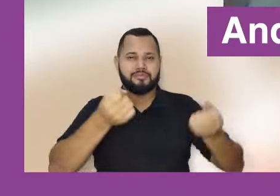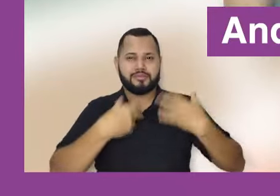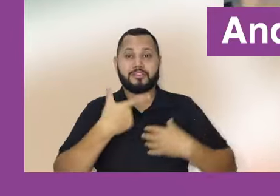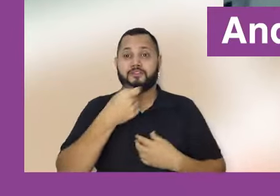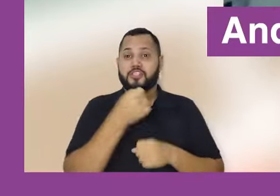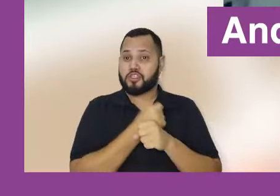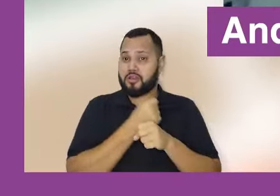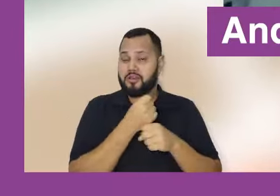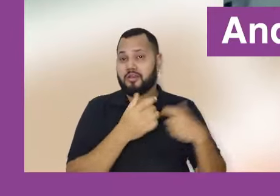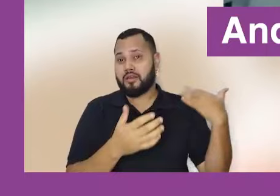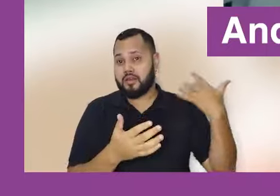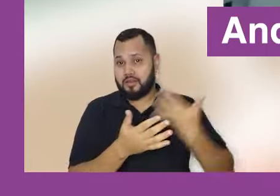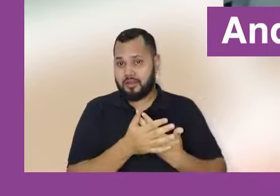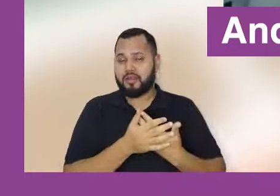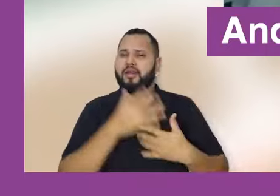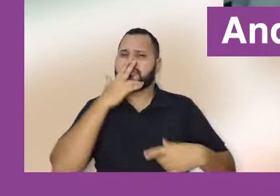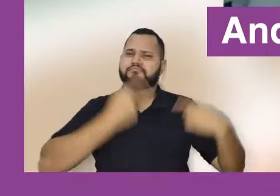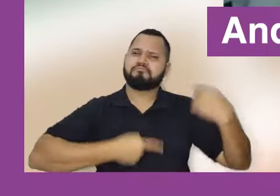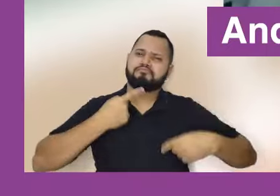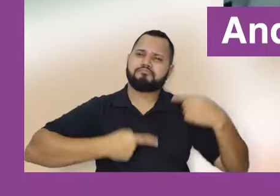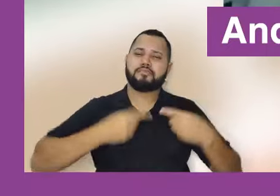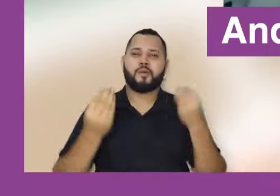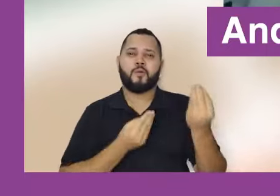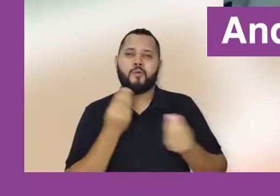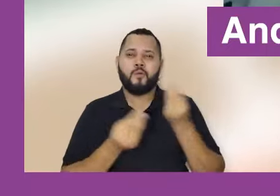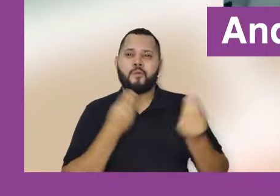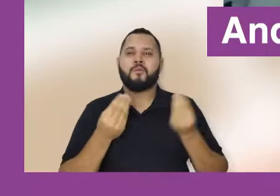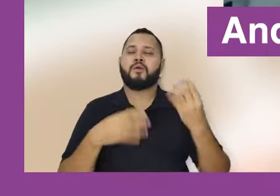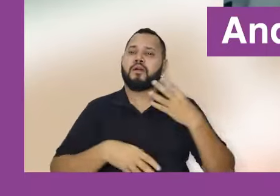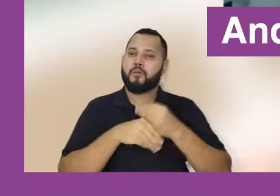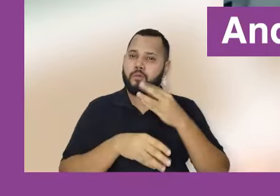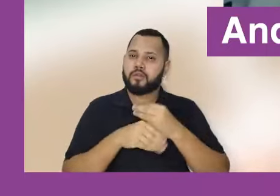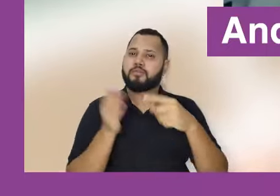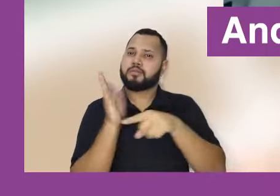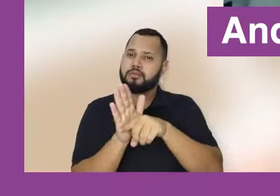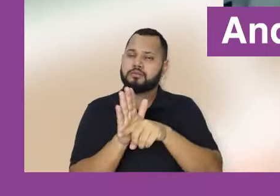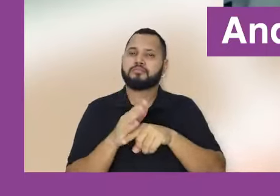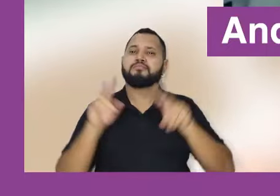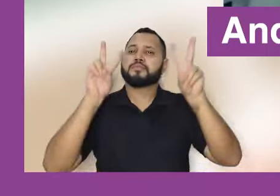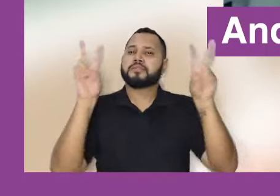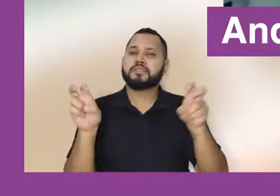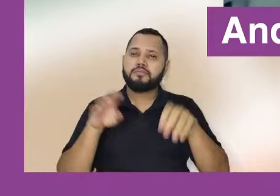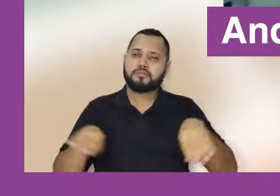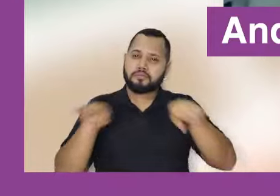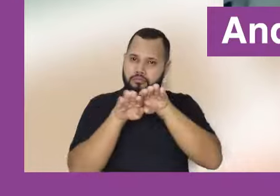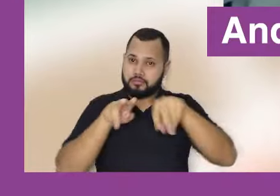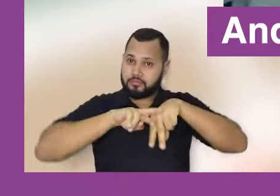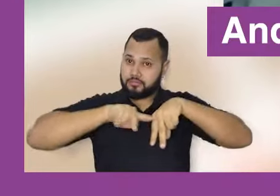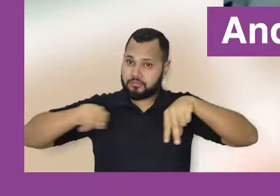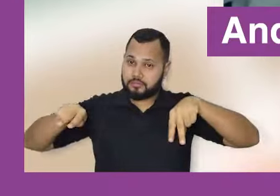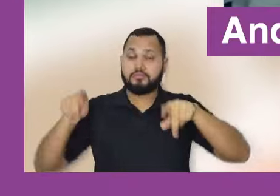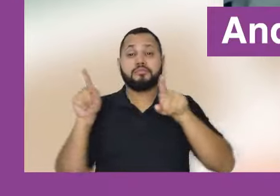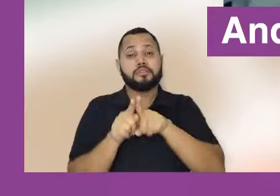disse há 20 anos atrás a gente começou a debater como é que a gente poderia contribuir nesse tema de acuidade de gênero